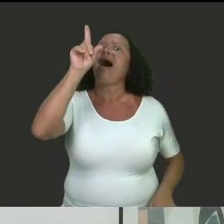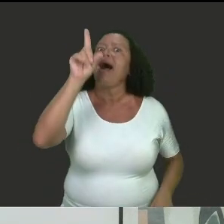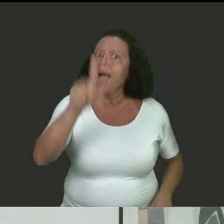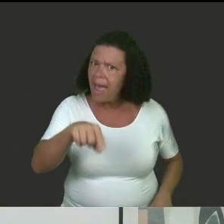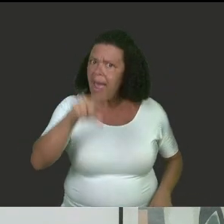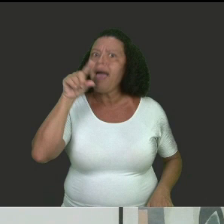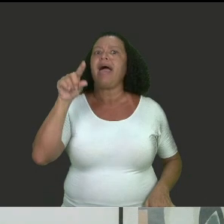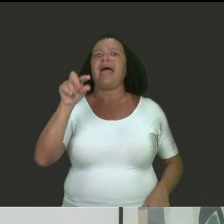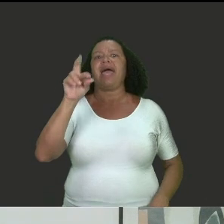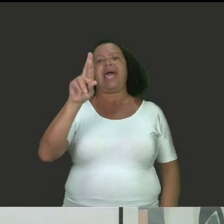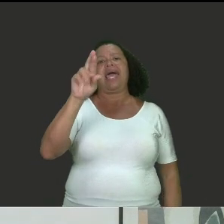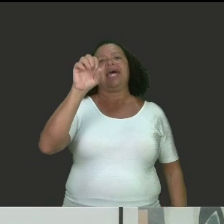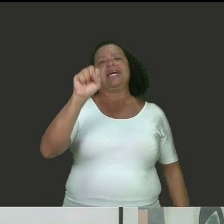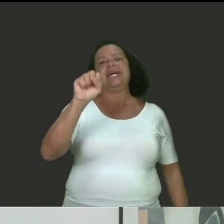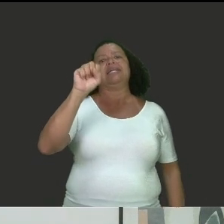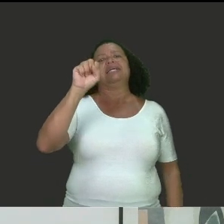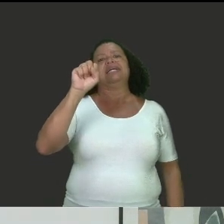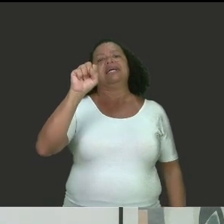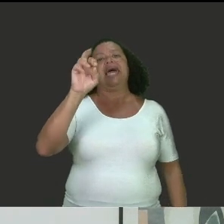resignação.